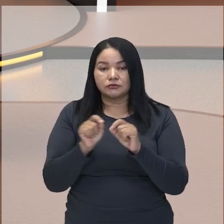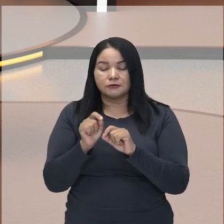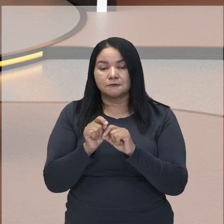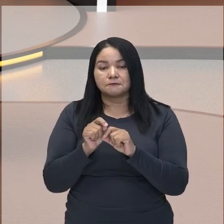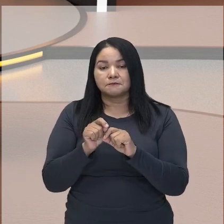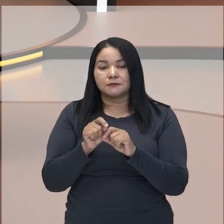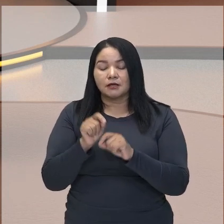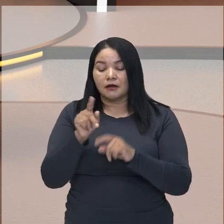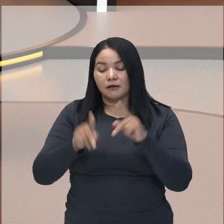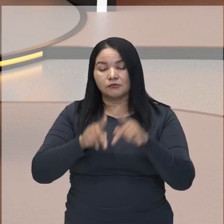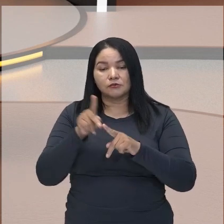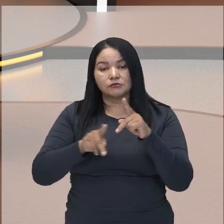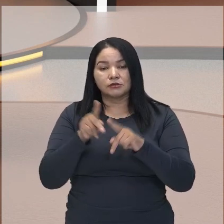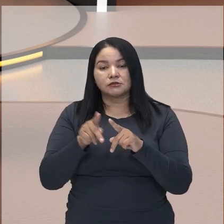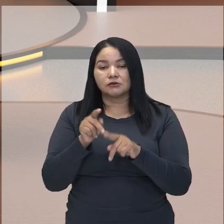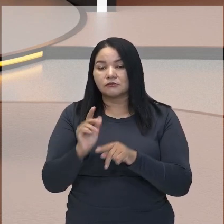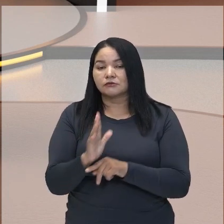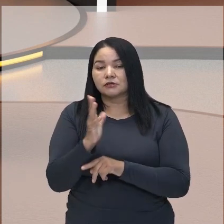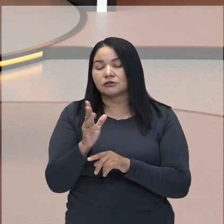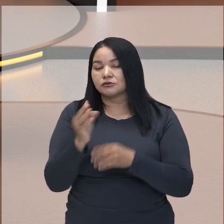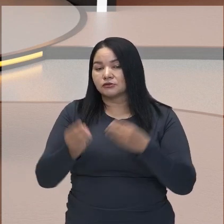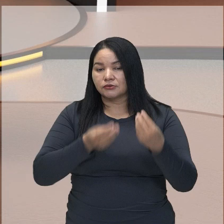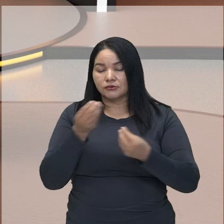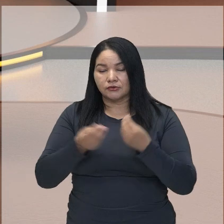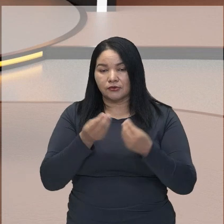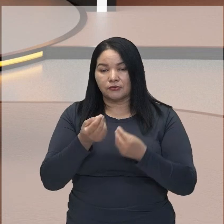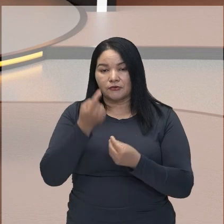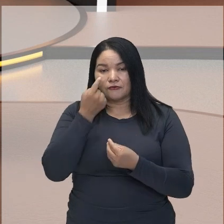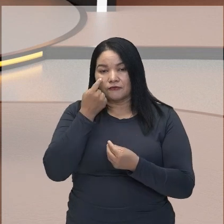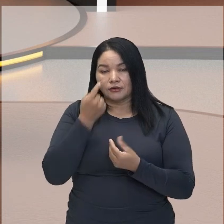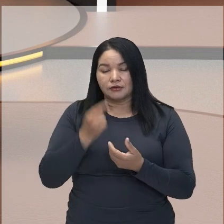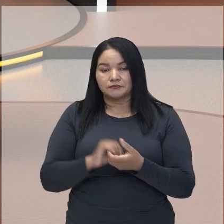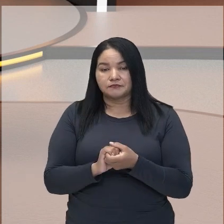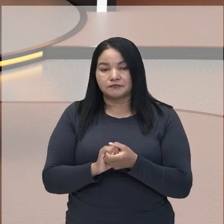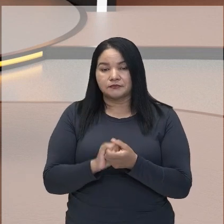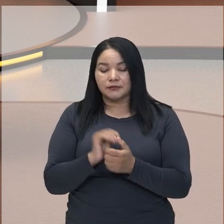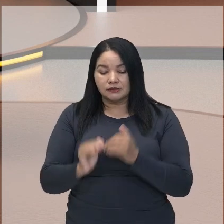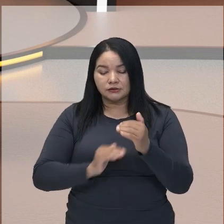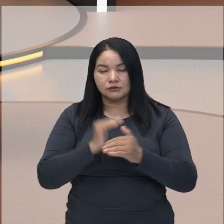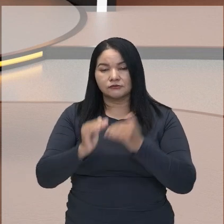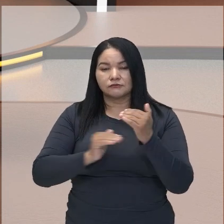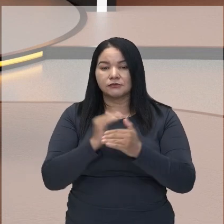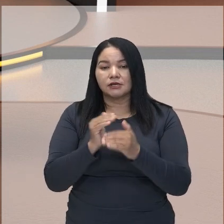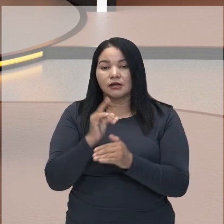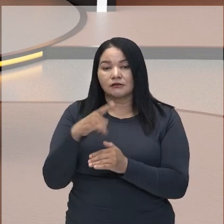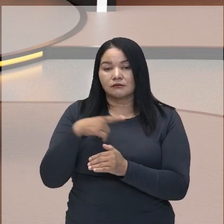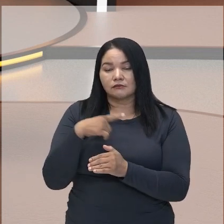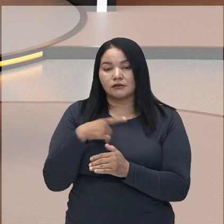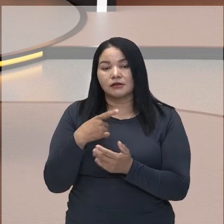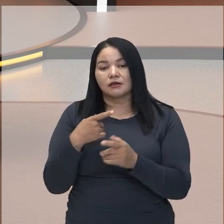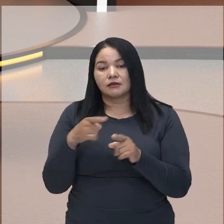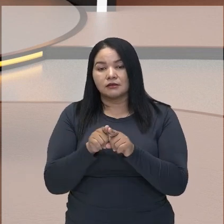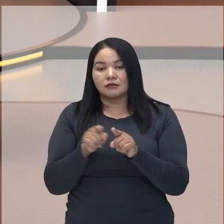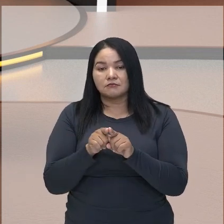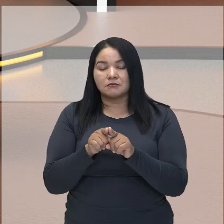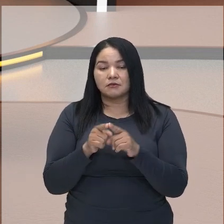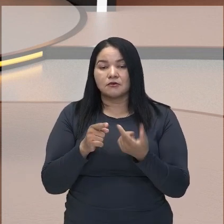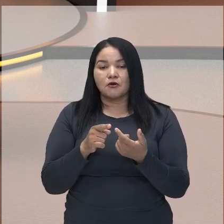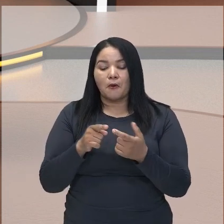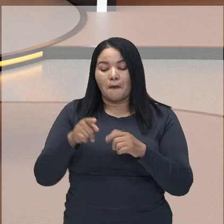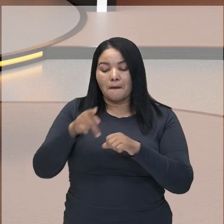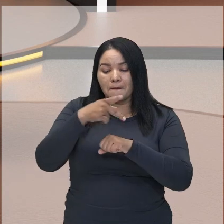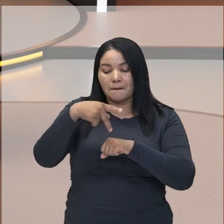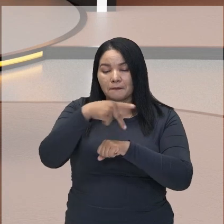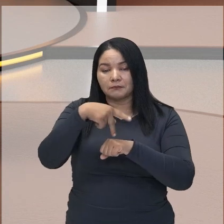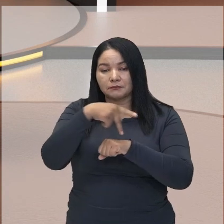Japão, como é que ocorre tudo isso, né? Para ter esse desenvolvimento considerado esse país insular que vai ser